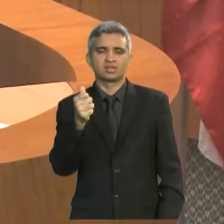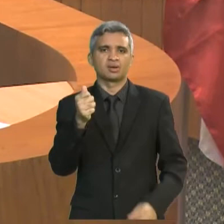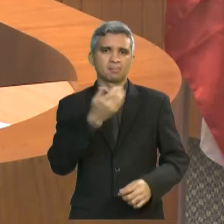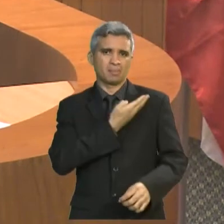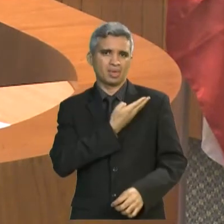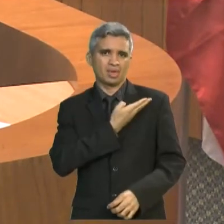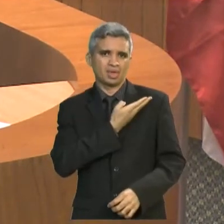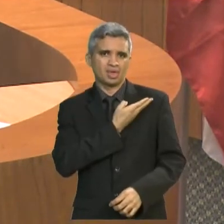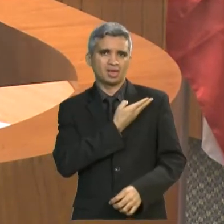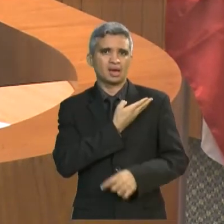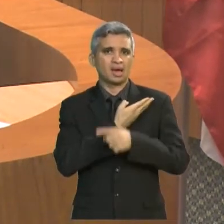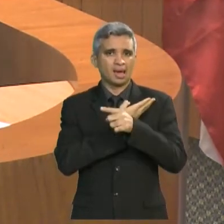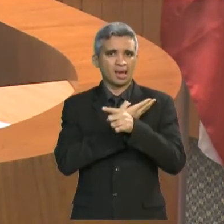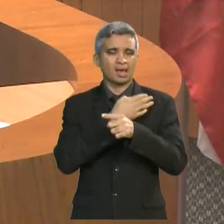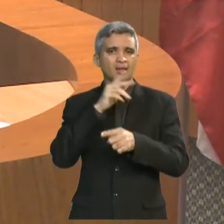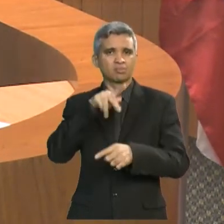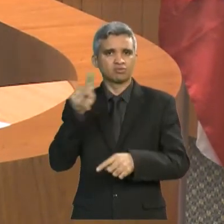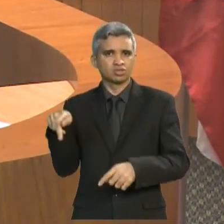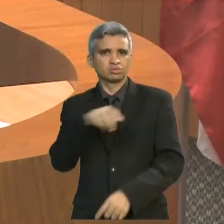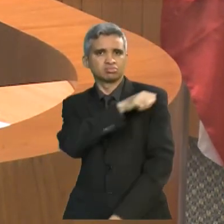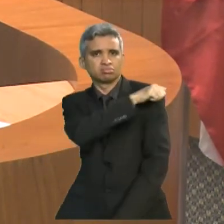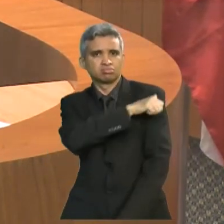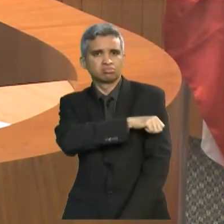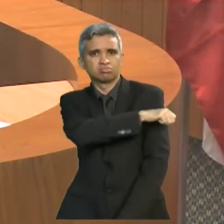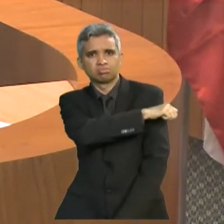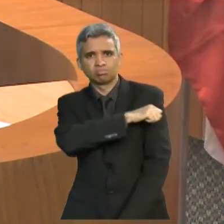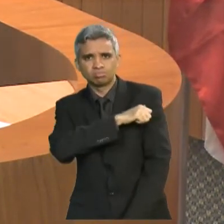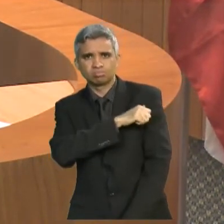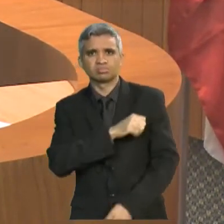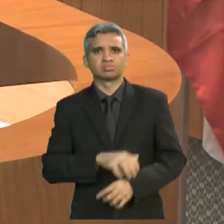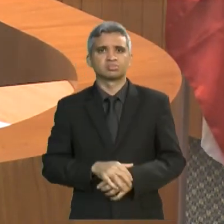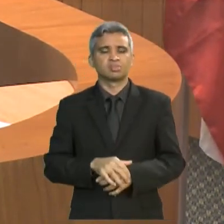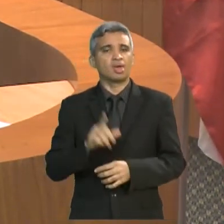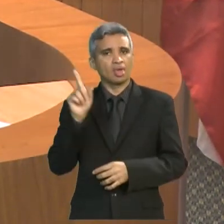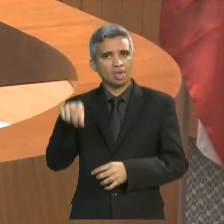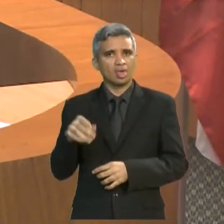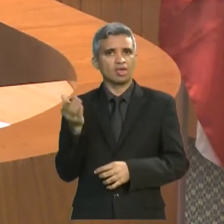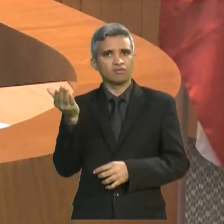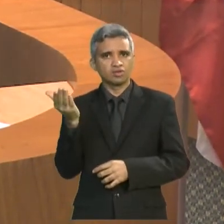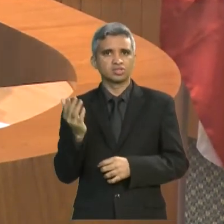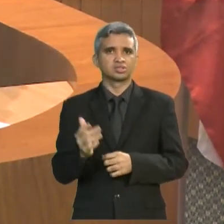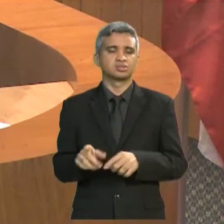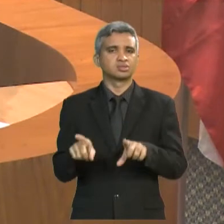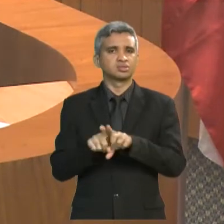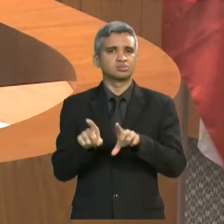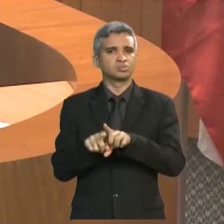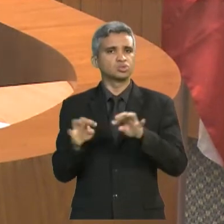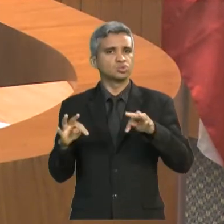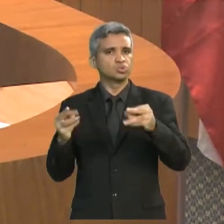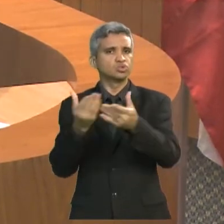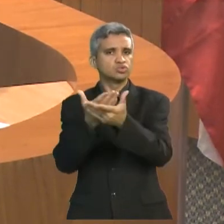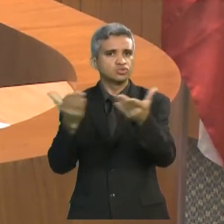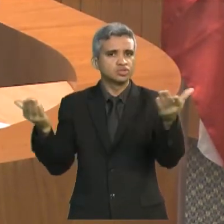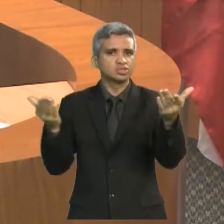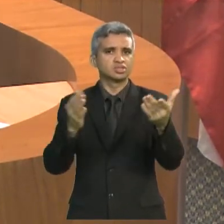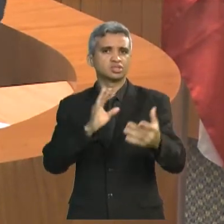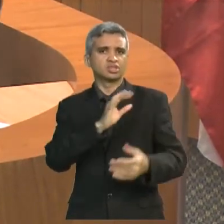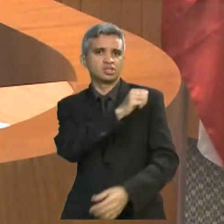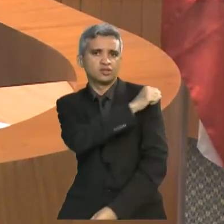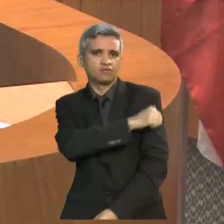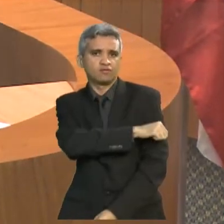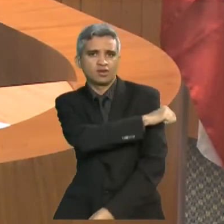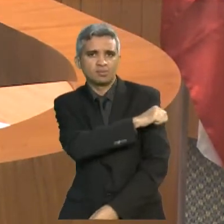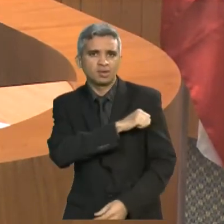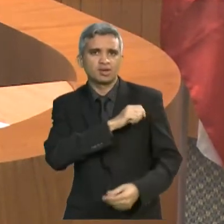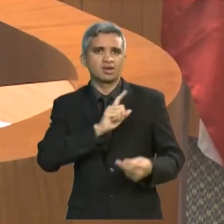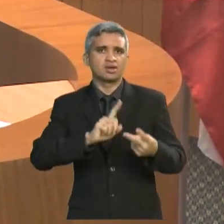e apoio você Professor lojinha é por você e primeira lojinha é para você entender isso quer que ferragens auxiliar